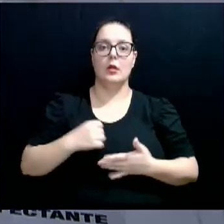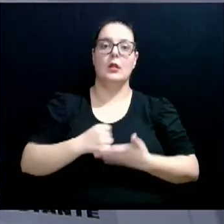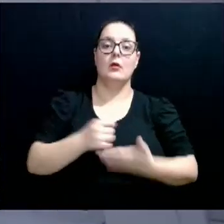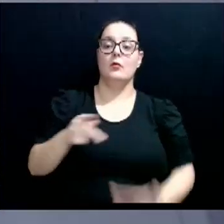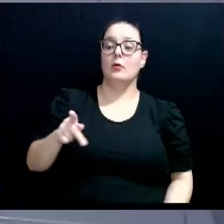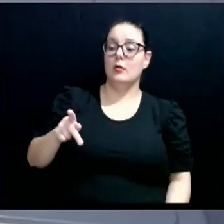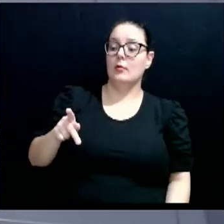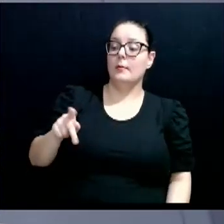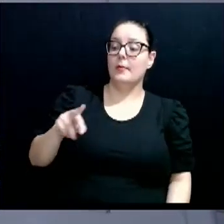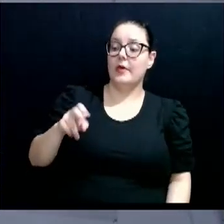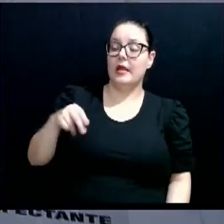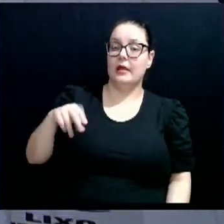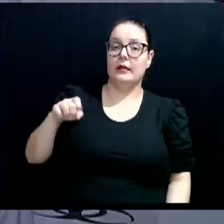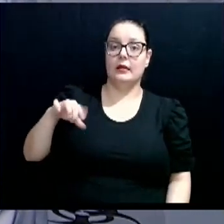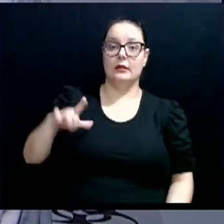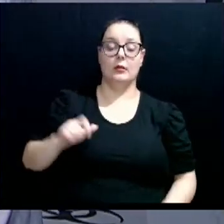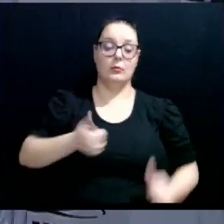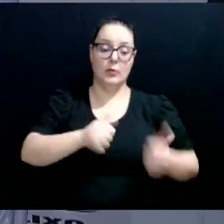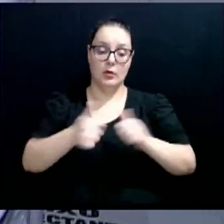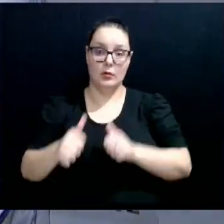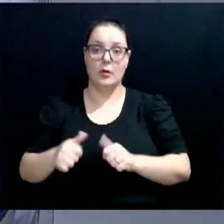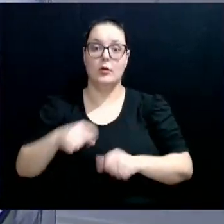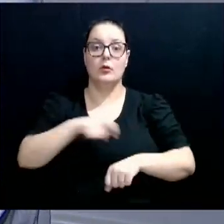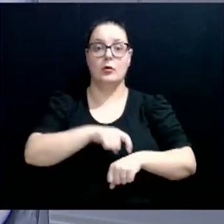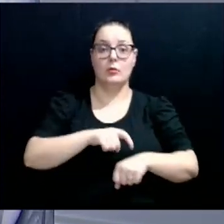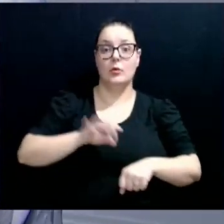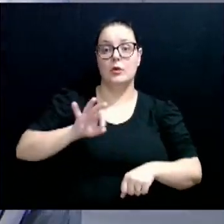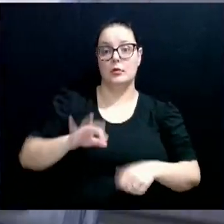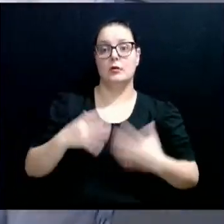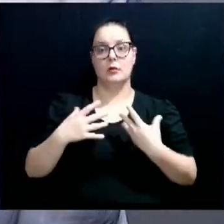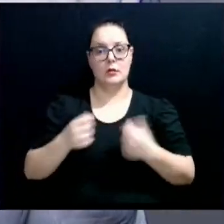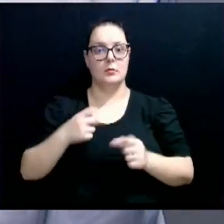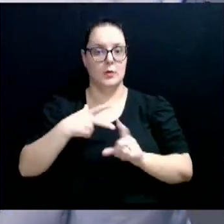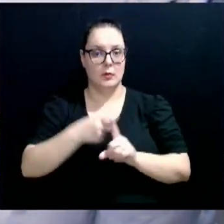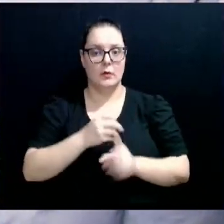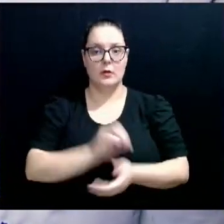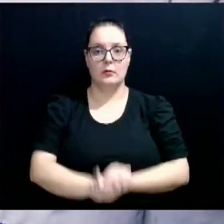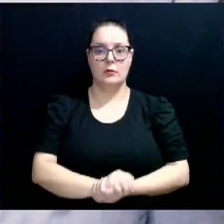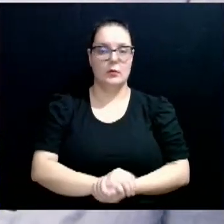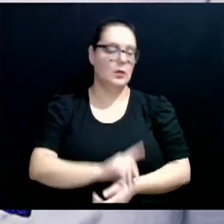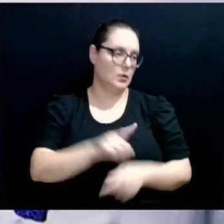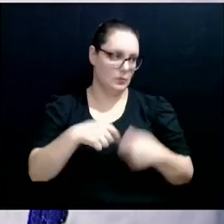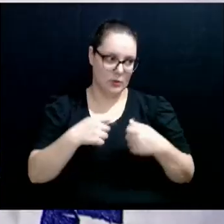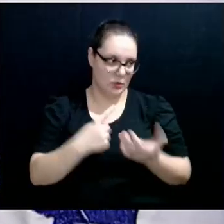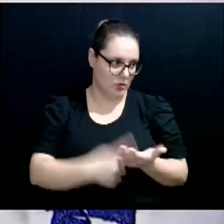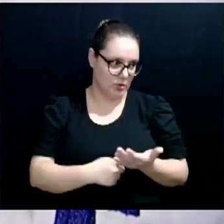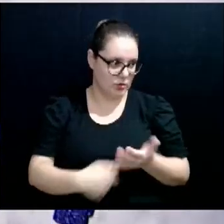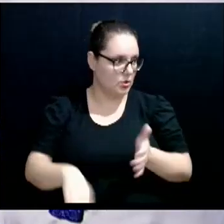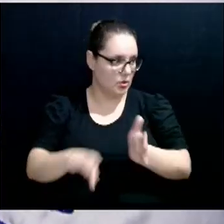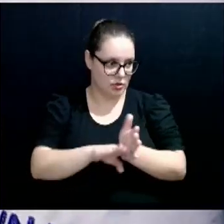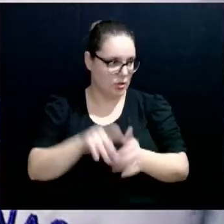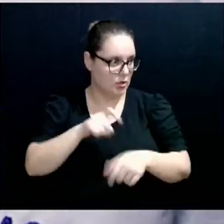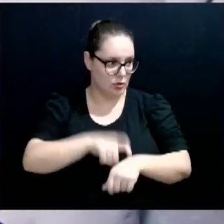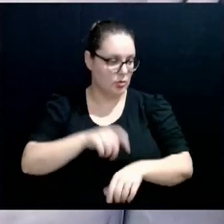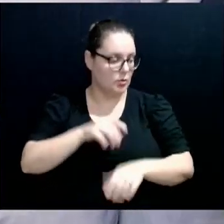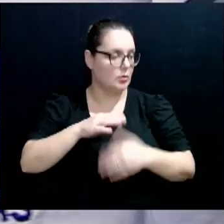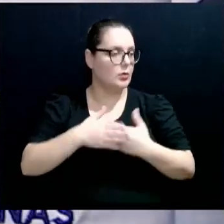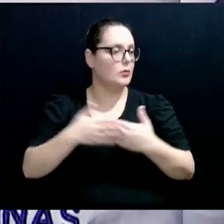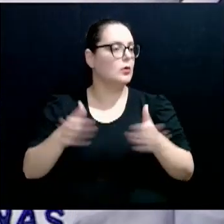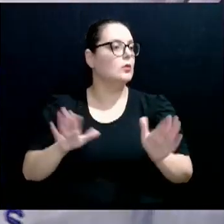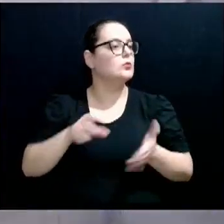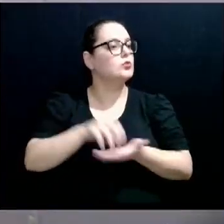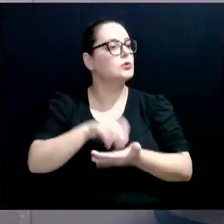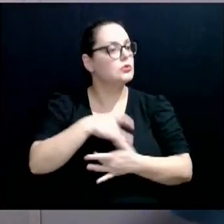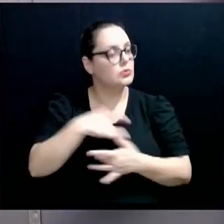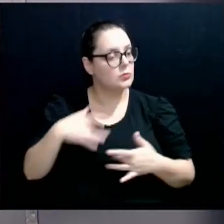equipes avaliem se ela está no momento oportuno de receber a vacina. Não precisa de agendamento, é só chegar lá no horário de funcionamento do centro de saúde e garantir a